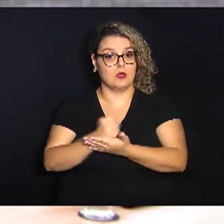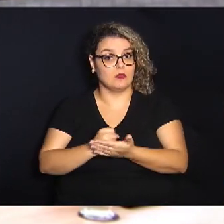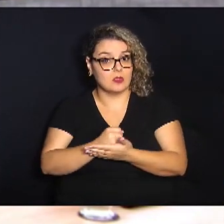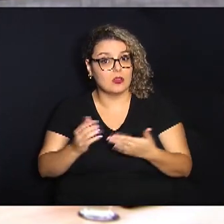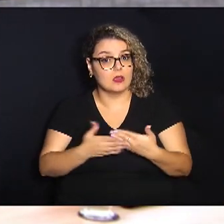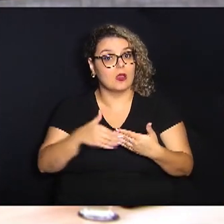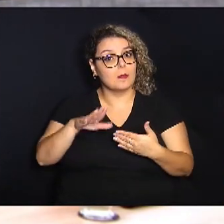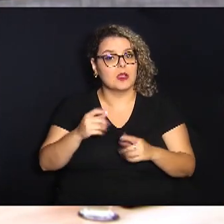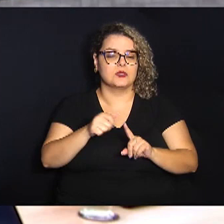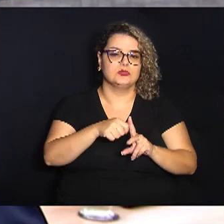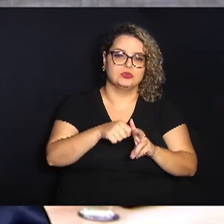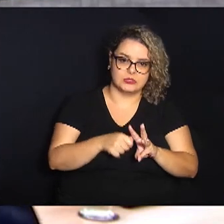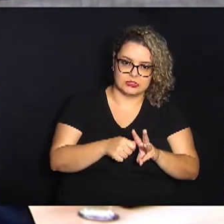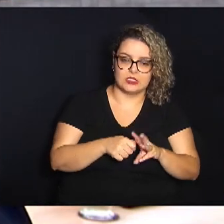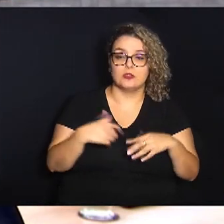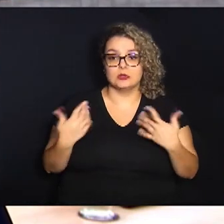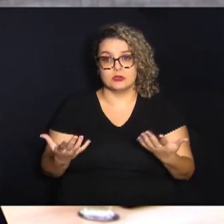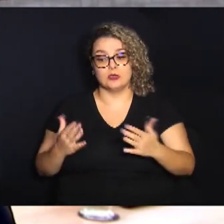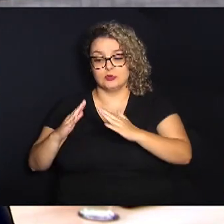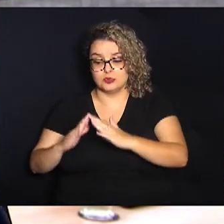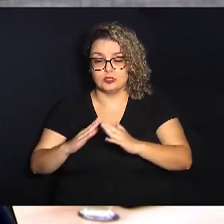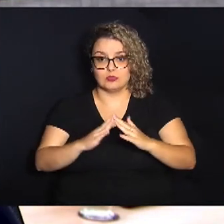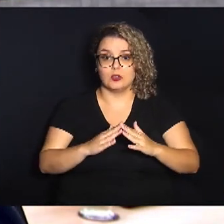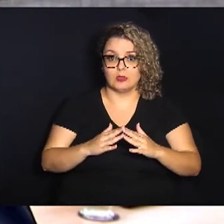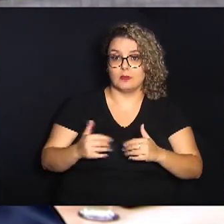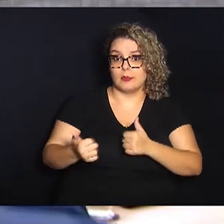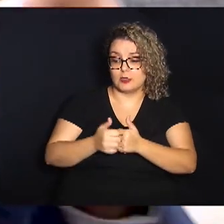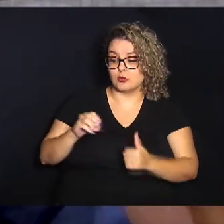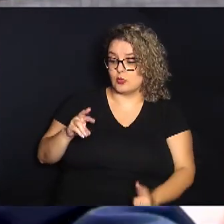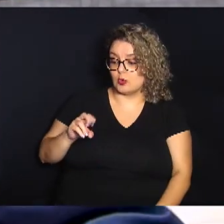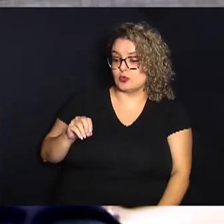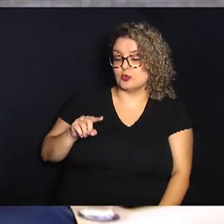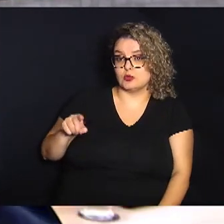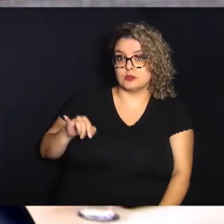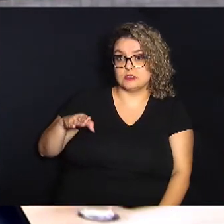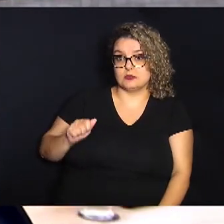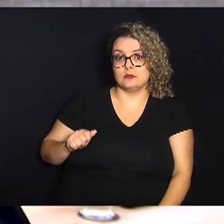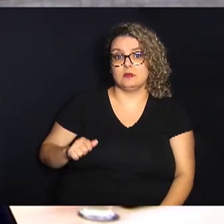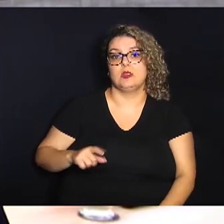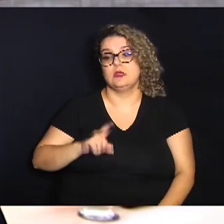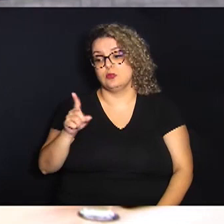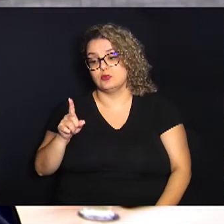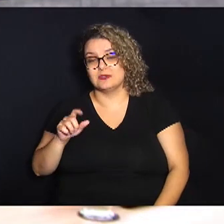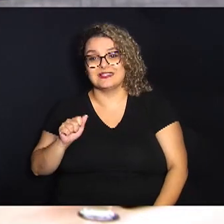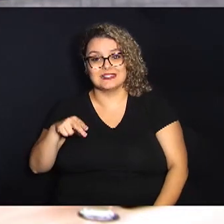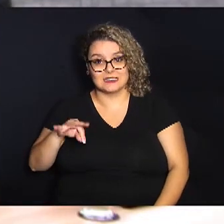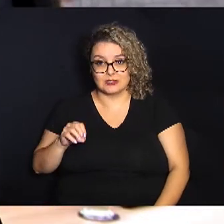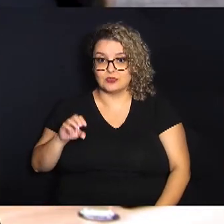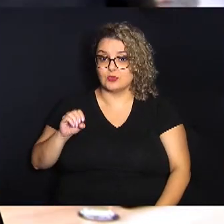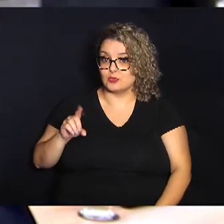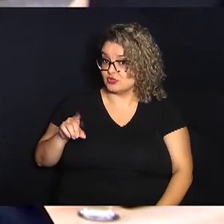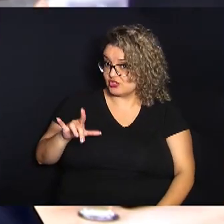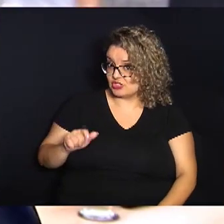de 3 meses, então os moradores ali em torno do Orozimbo Maia estão tendo que ir até o Santo Odilo ou Paranapanema. Então muita